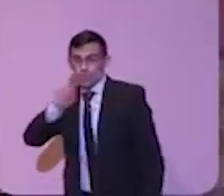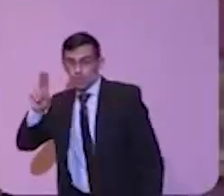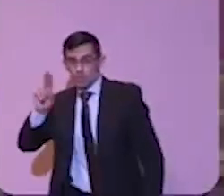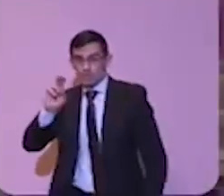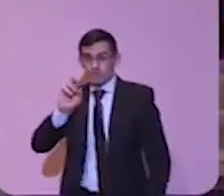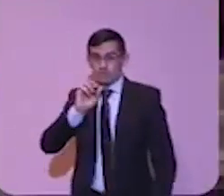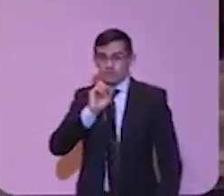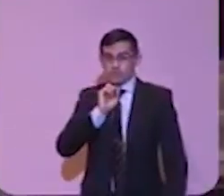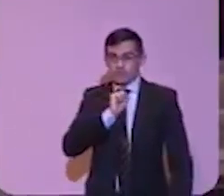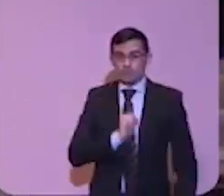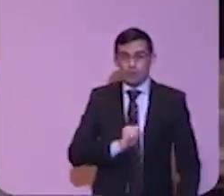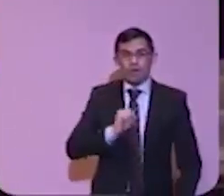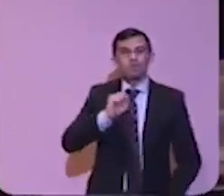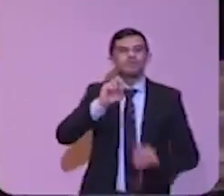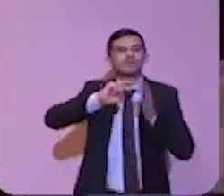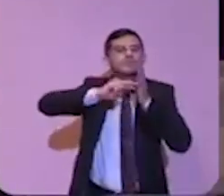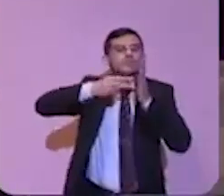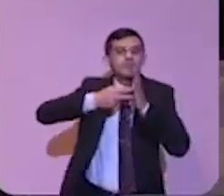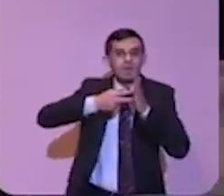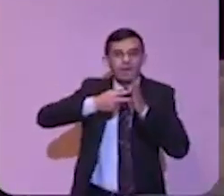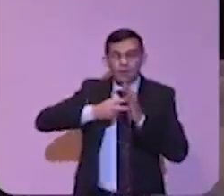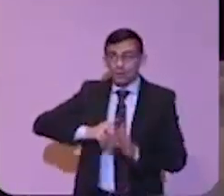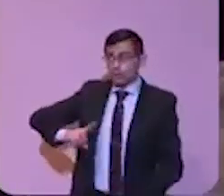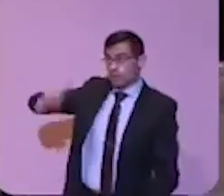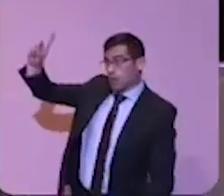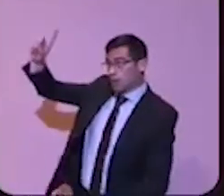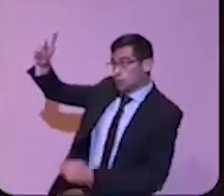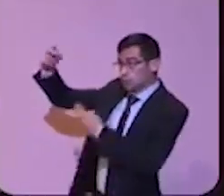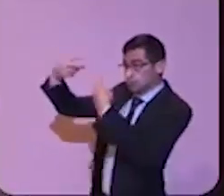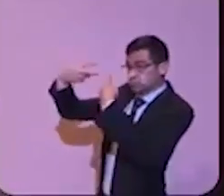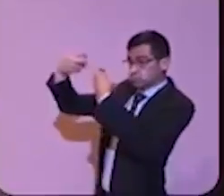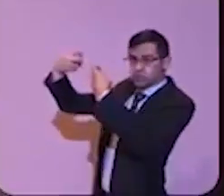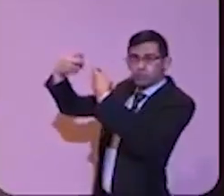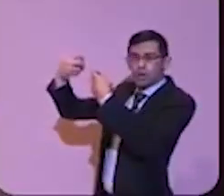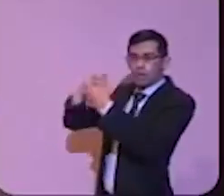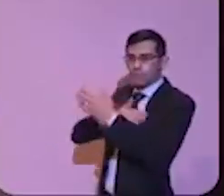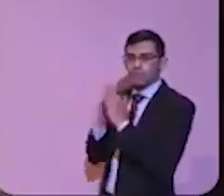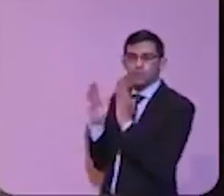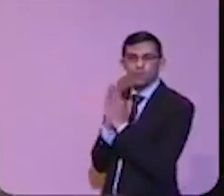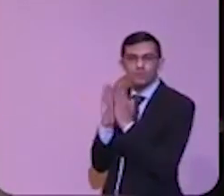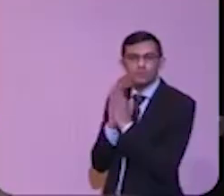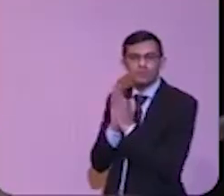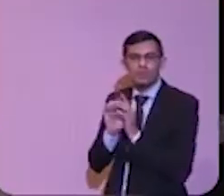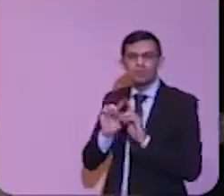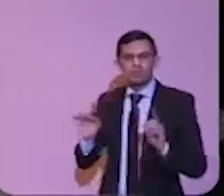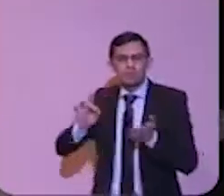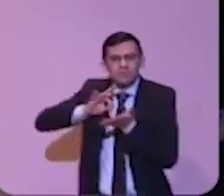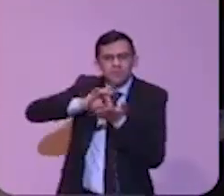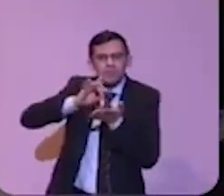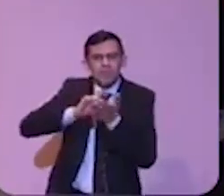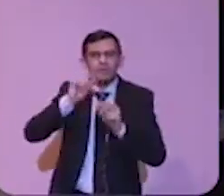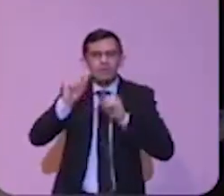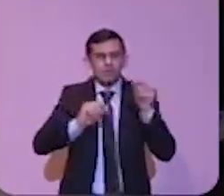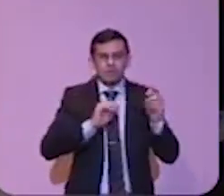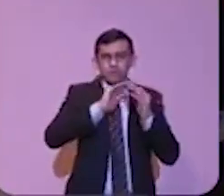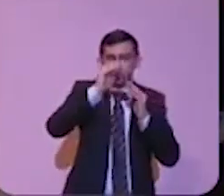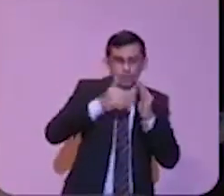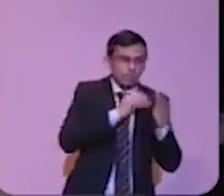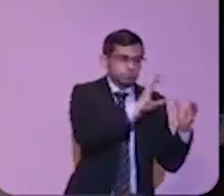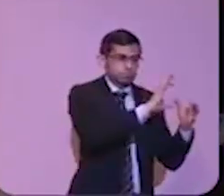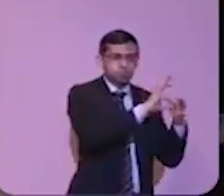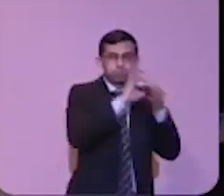é Deus me ouviu, ou eu fui ouvida por Deus. Mas é muito interessante toda essa